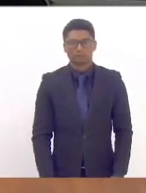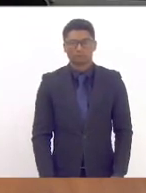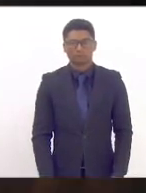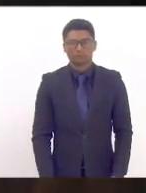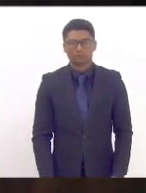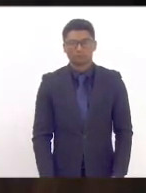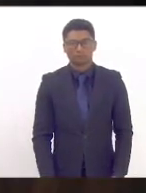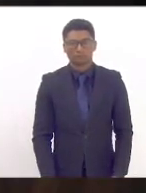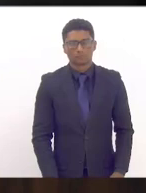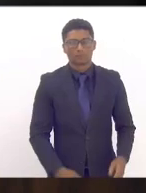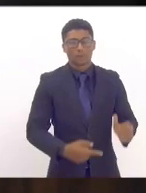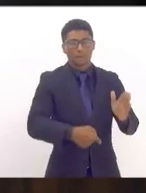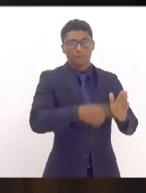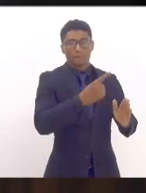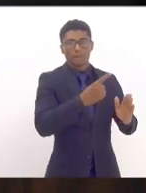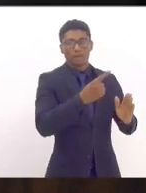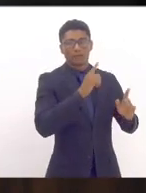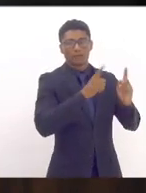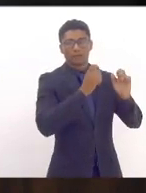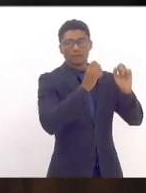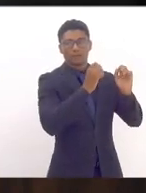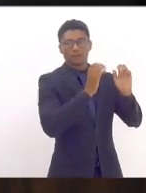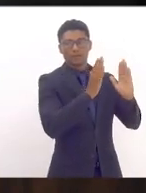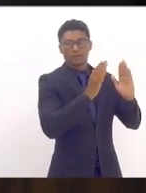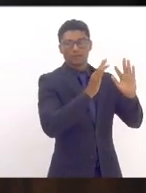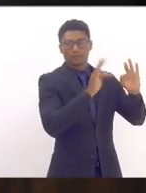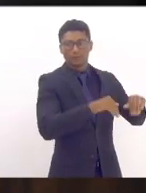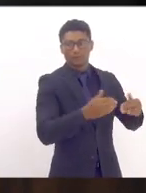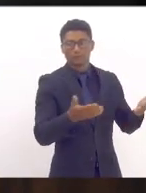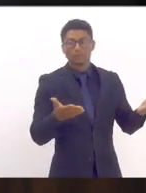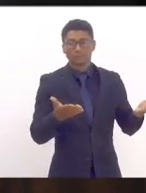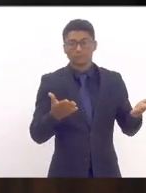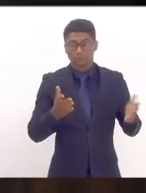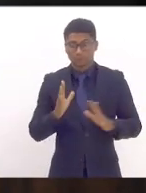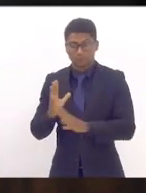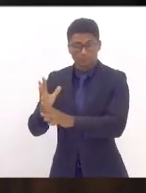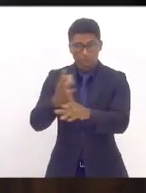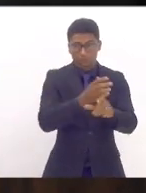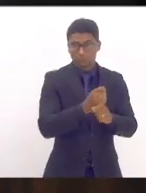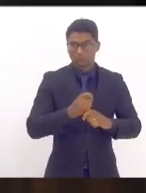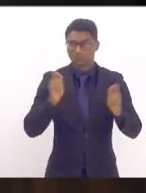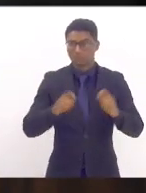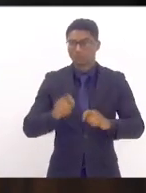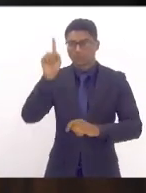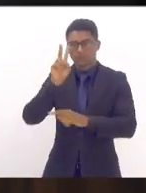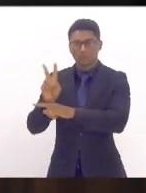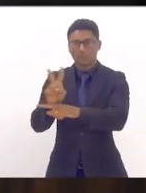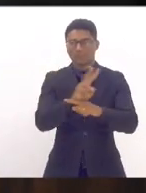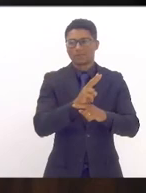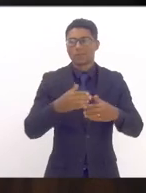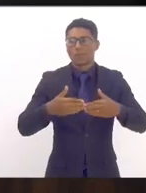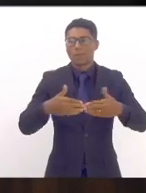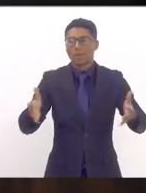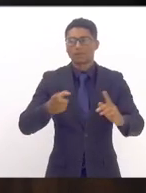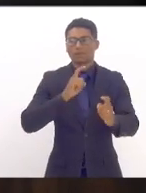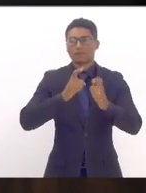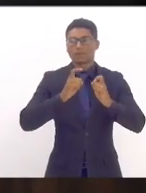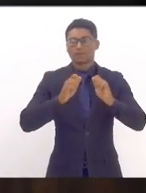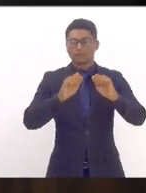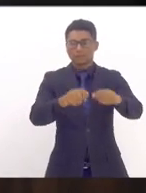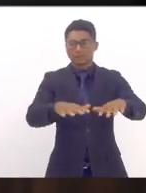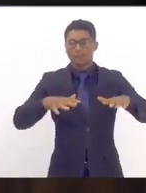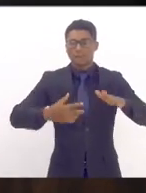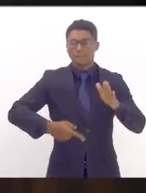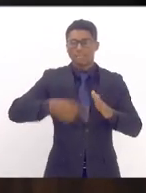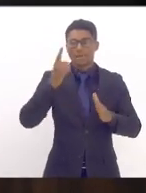está encerrada a primeira sessão ordinária havendo número legal sobre a proteção de Deus iniciamos os nossos trabalhos está aberta a primeira